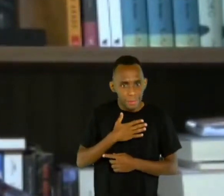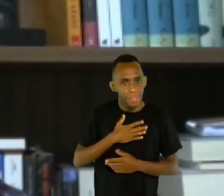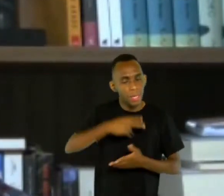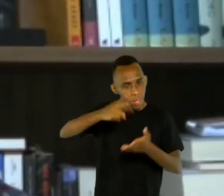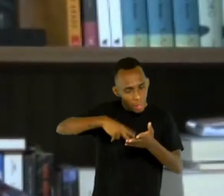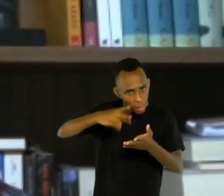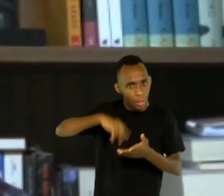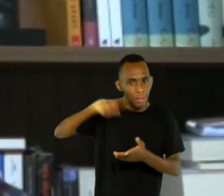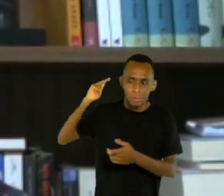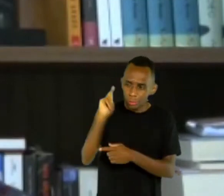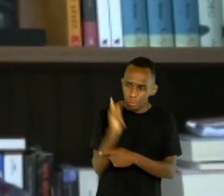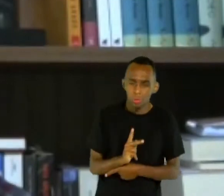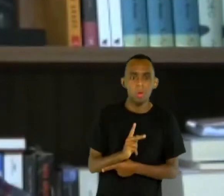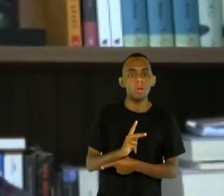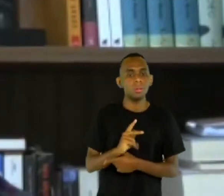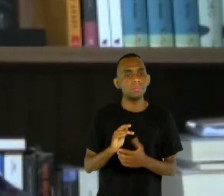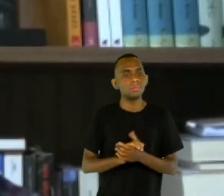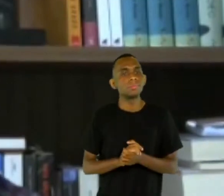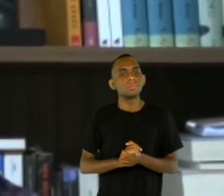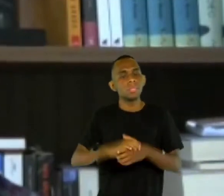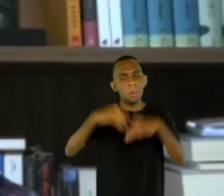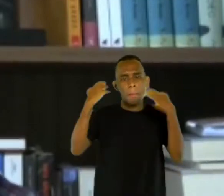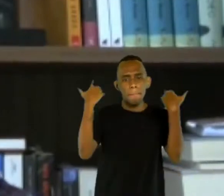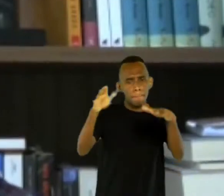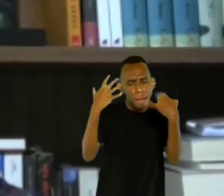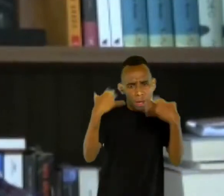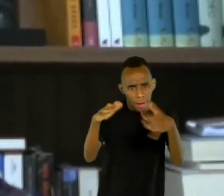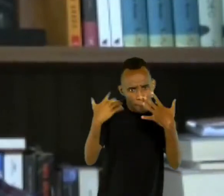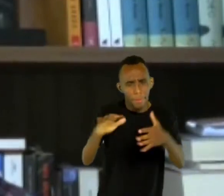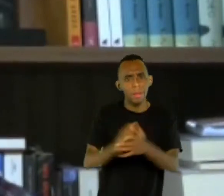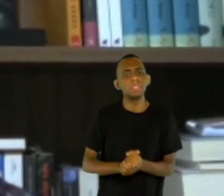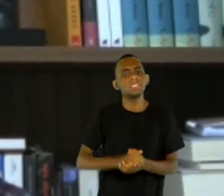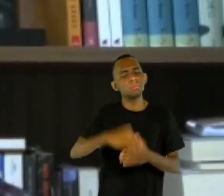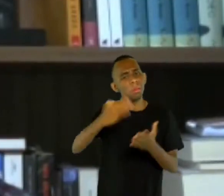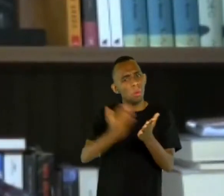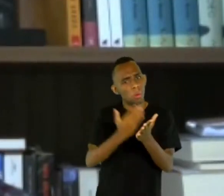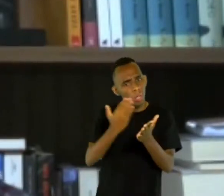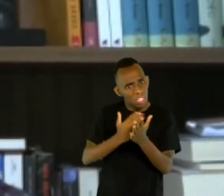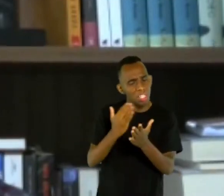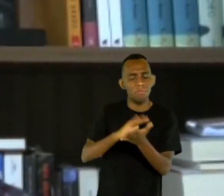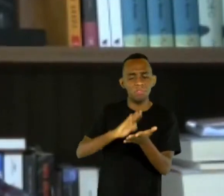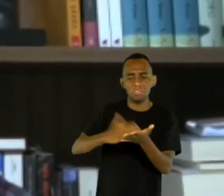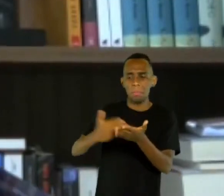essa narrativa. E muito parabéns, Sérgio, pelo livro.